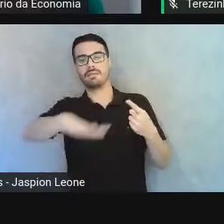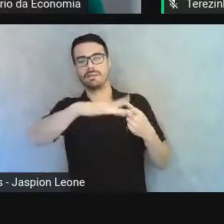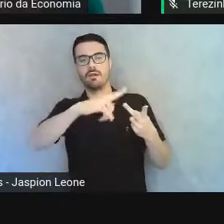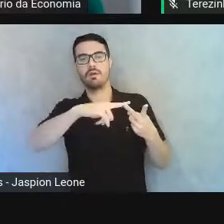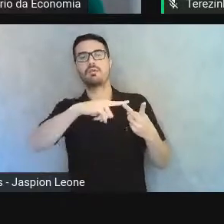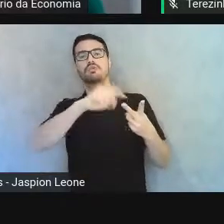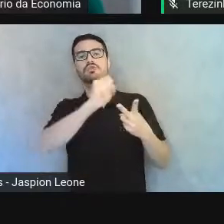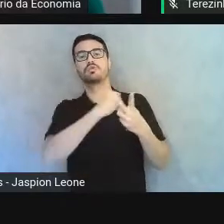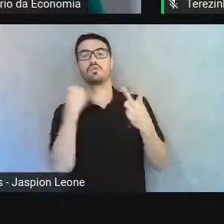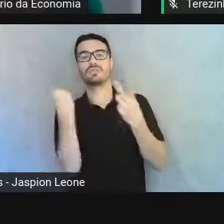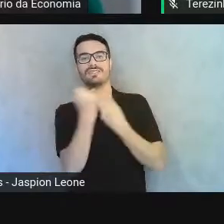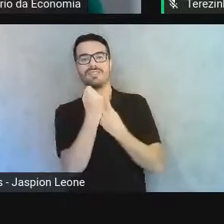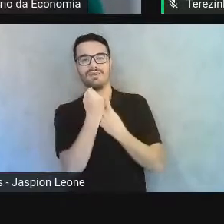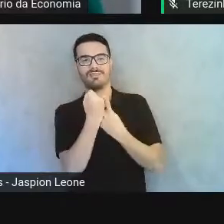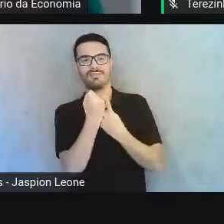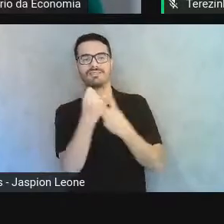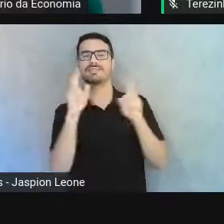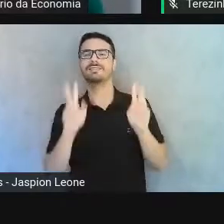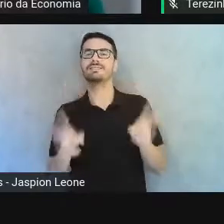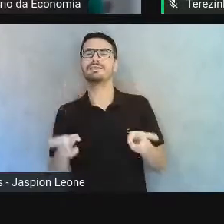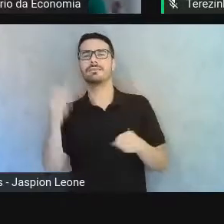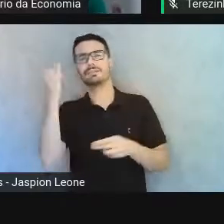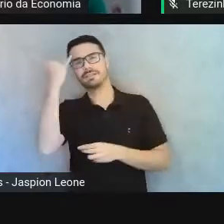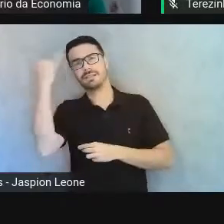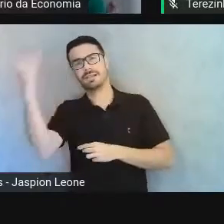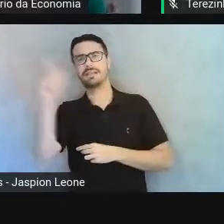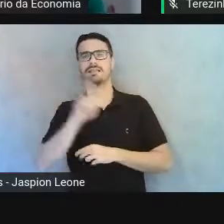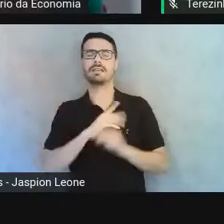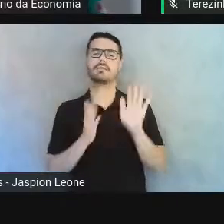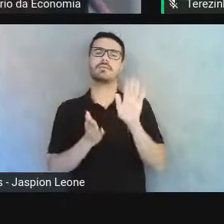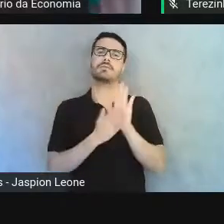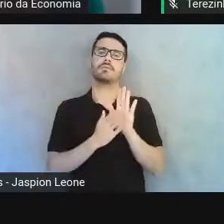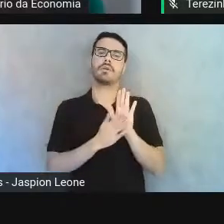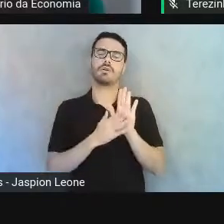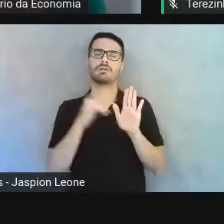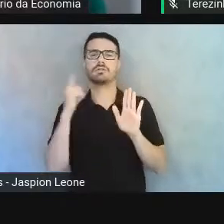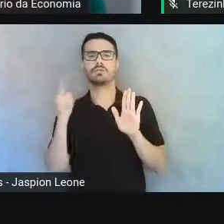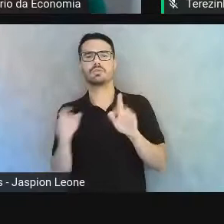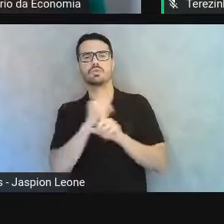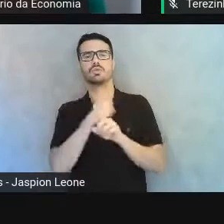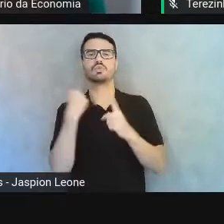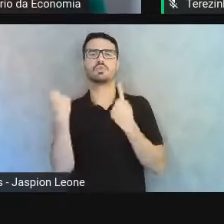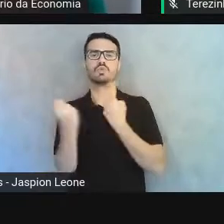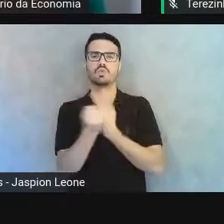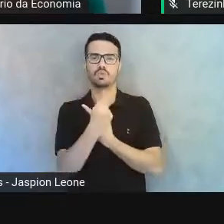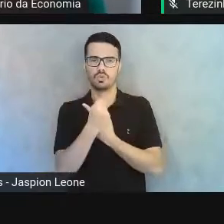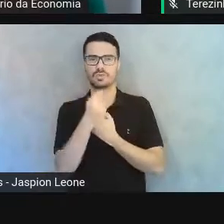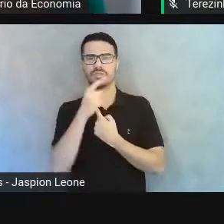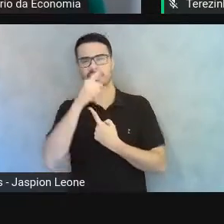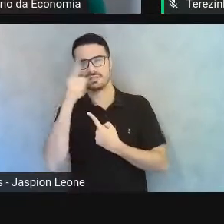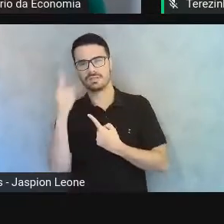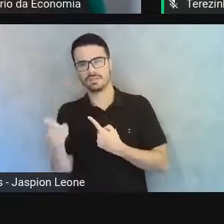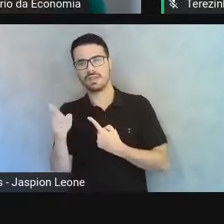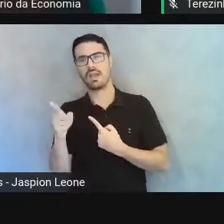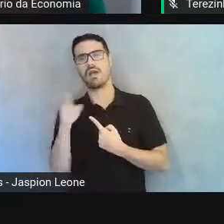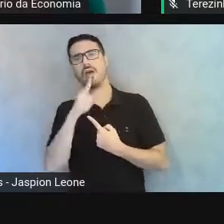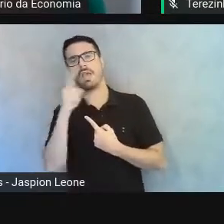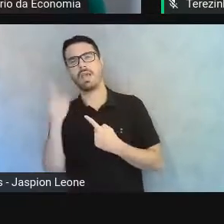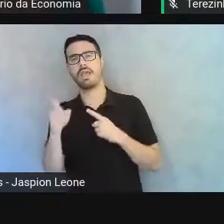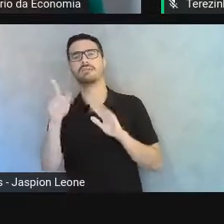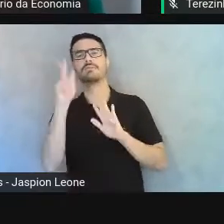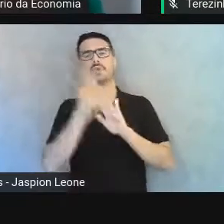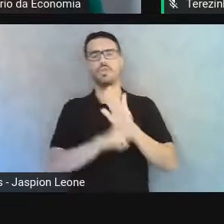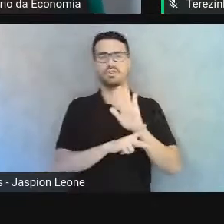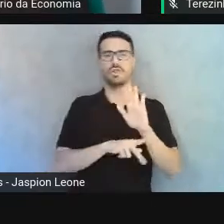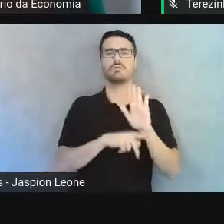etapas. Então, quando surge a ideia, sempre se pergunta, existe um propósito social a ser atendido por essa obra, por